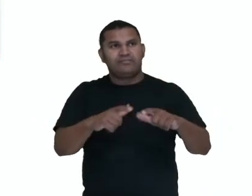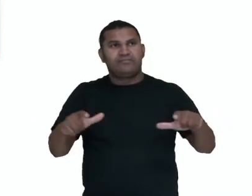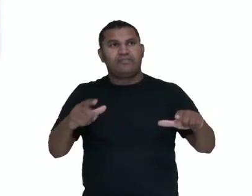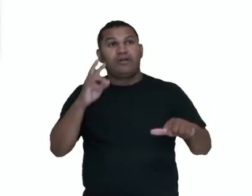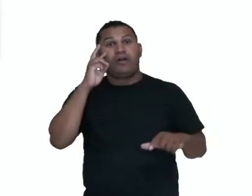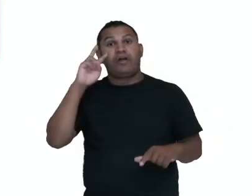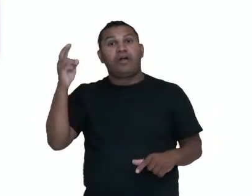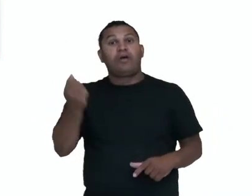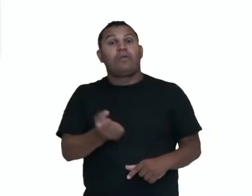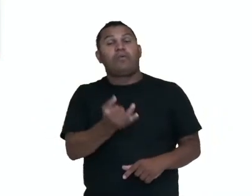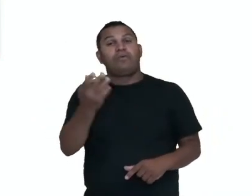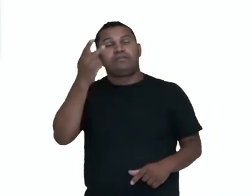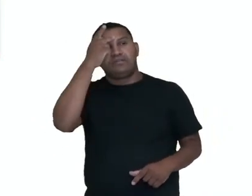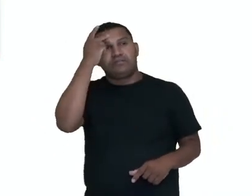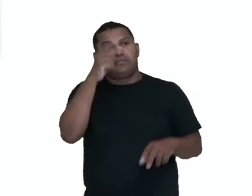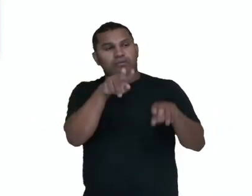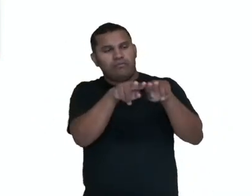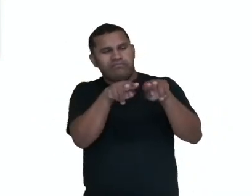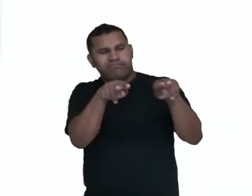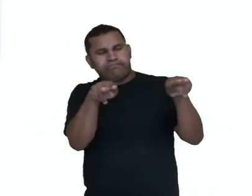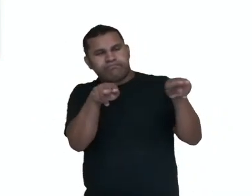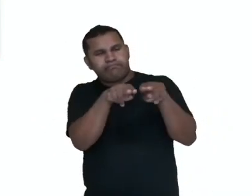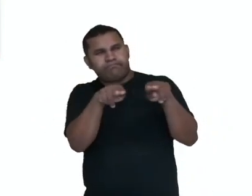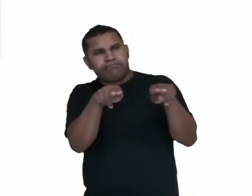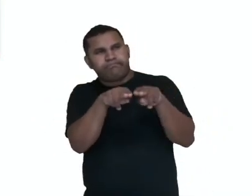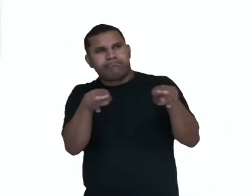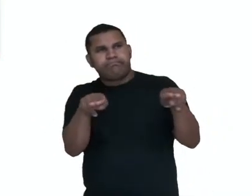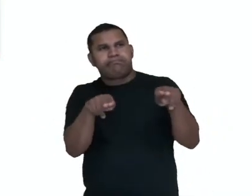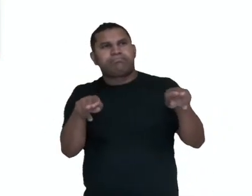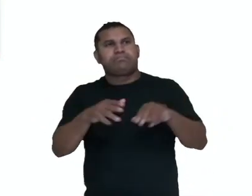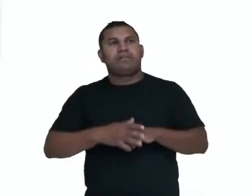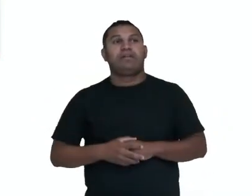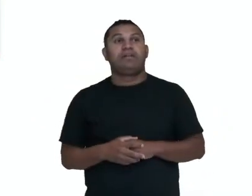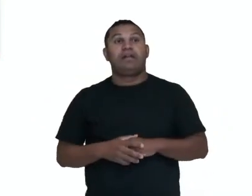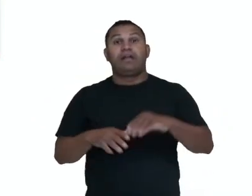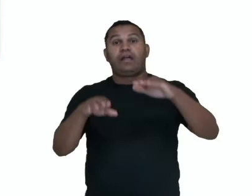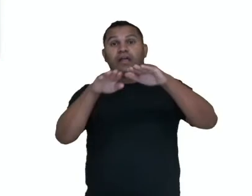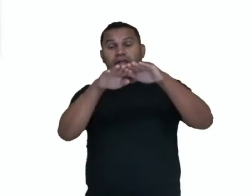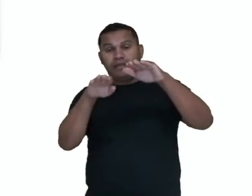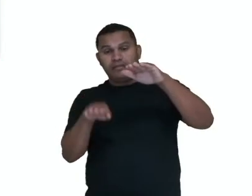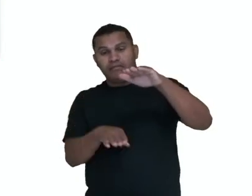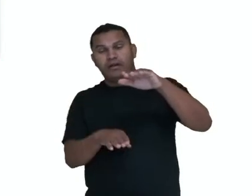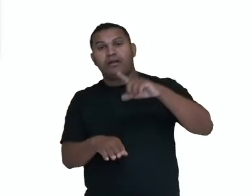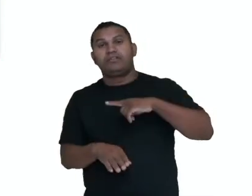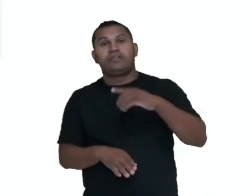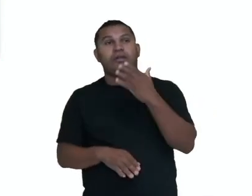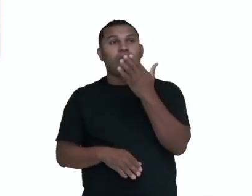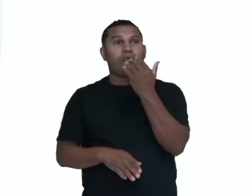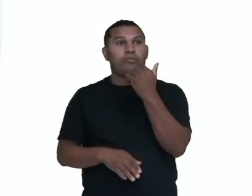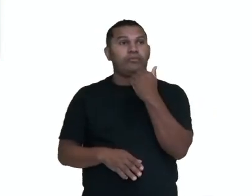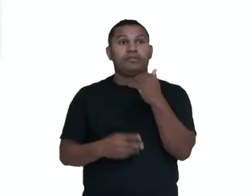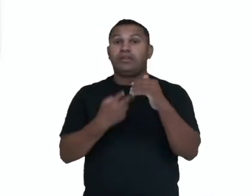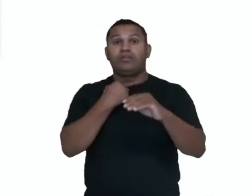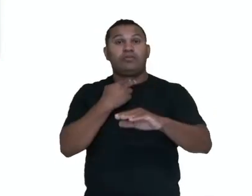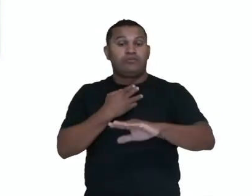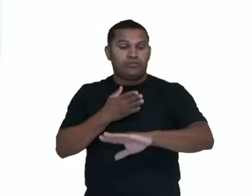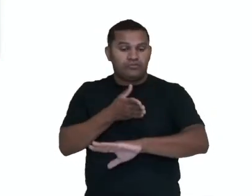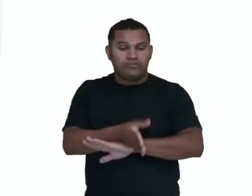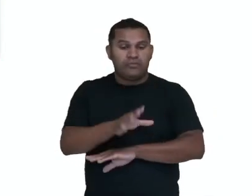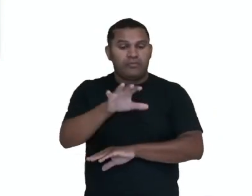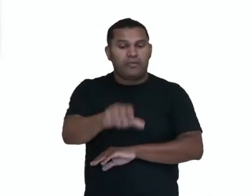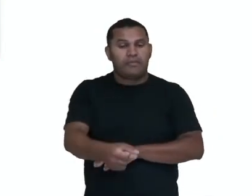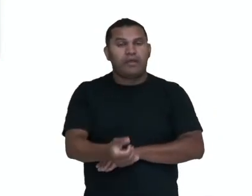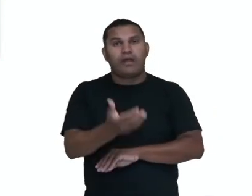amontoados aqui, a comida era colocada ali por um alçapão para que eles pudessem então ter acesso à comida e a